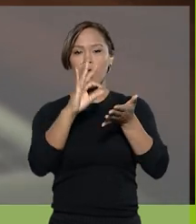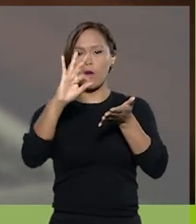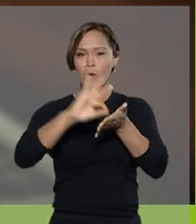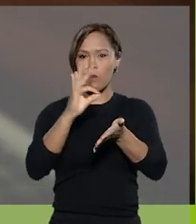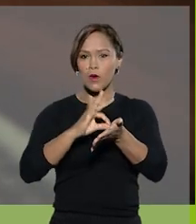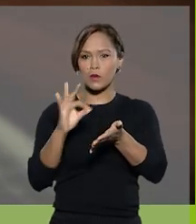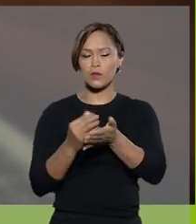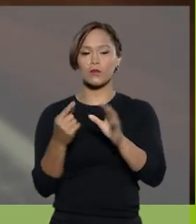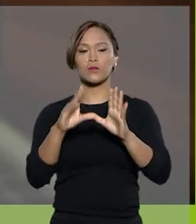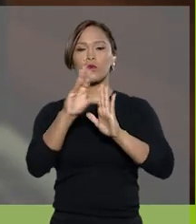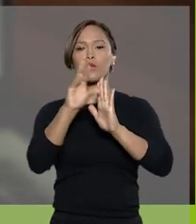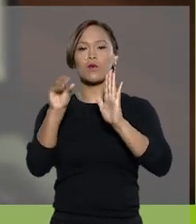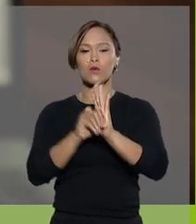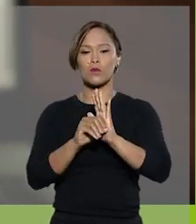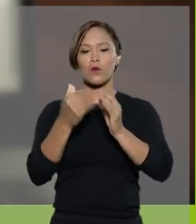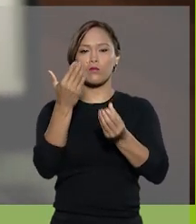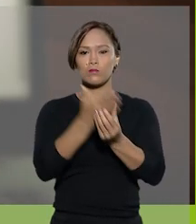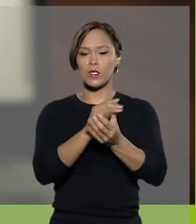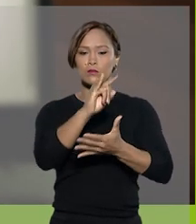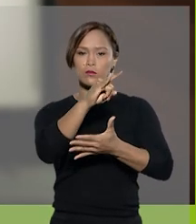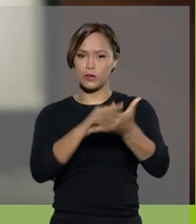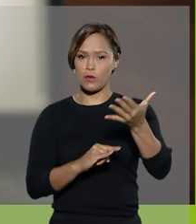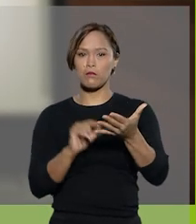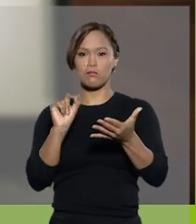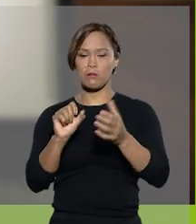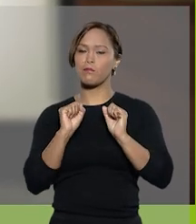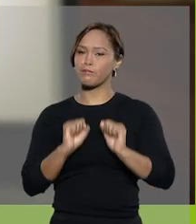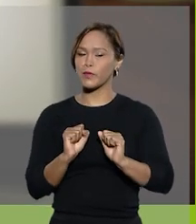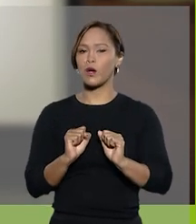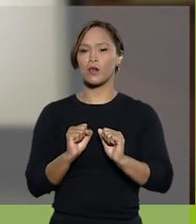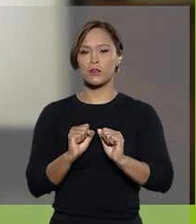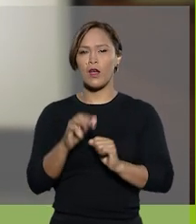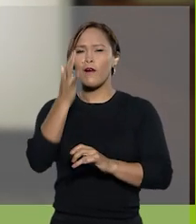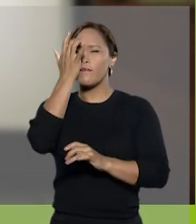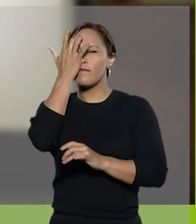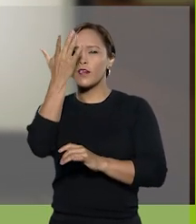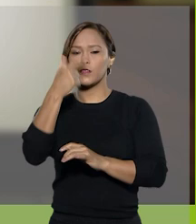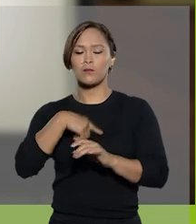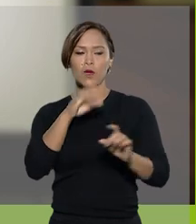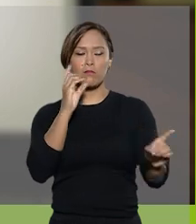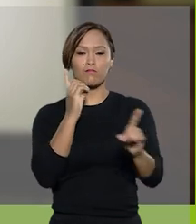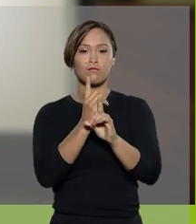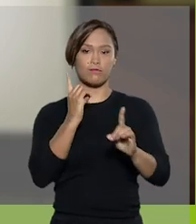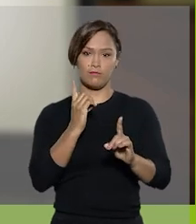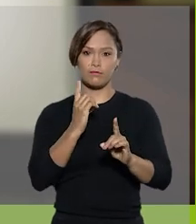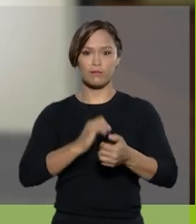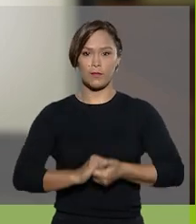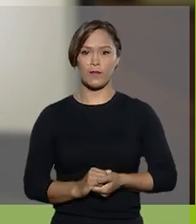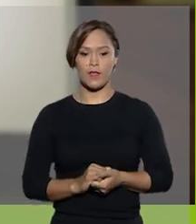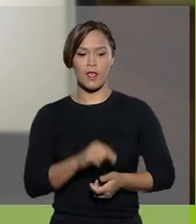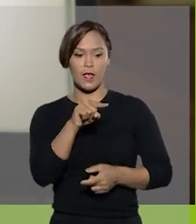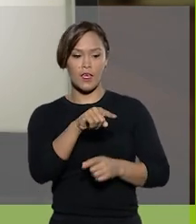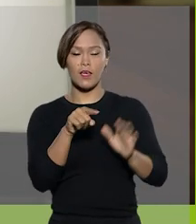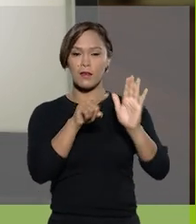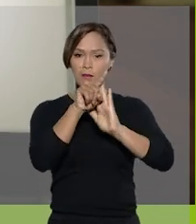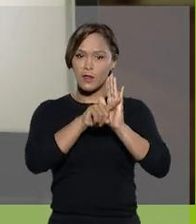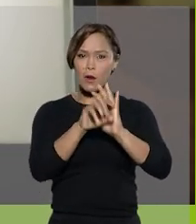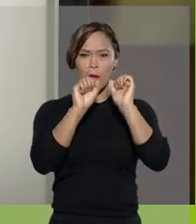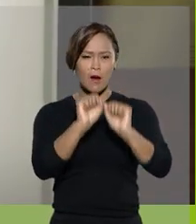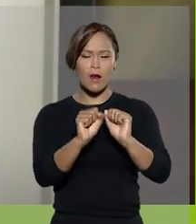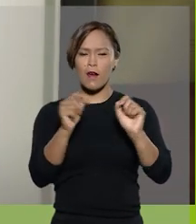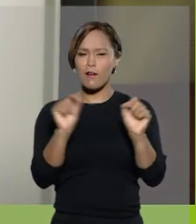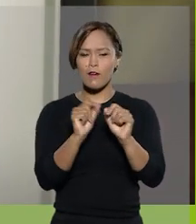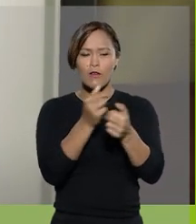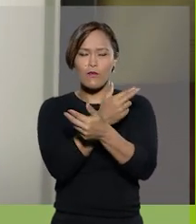cadastrais e no conteúdo de processos e documentos podem ser facilmente localizadas. E essa pesquisa pode ser feita